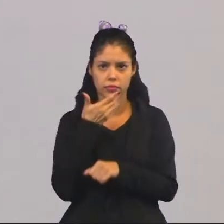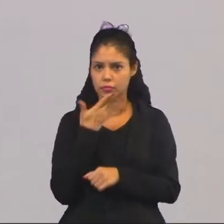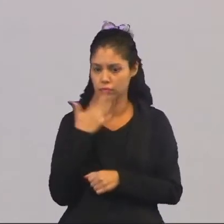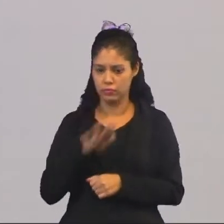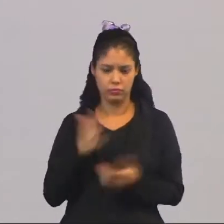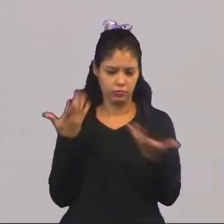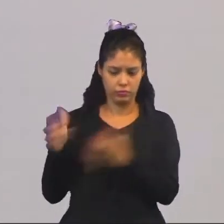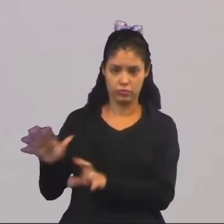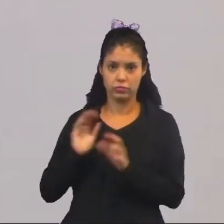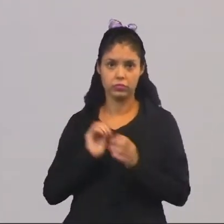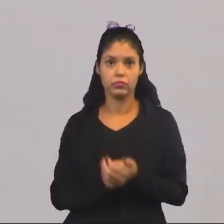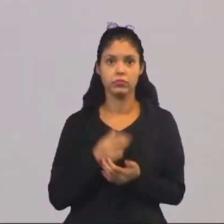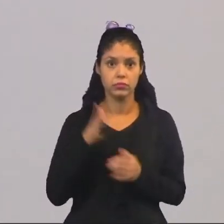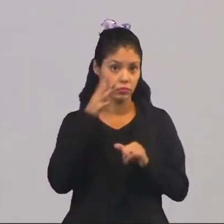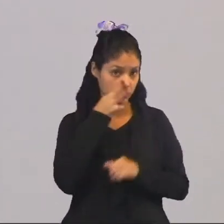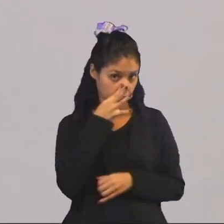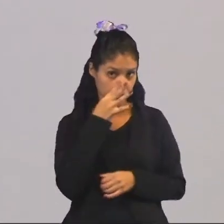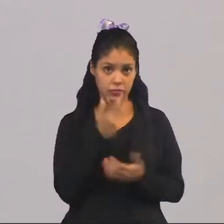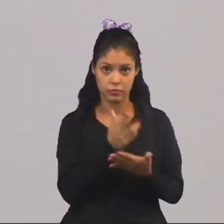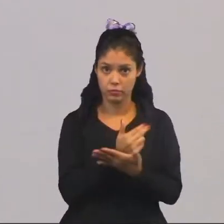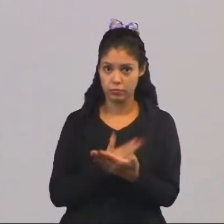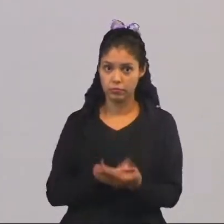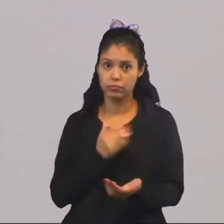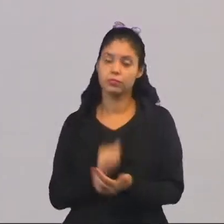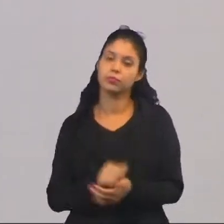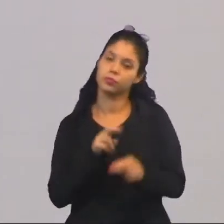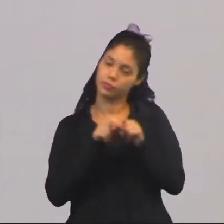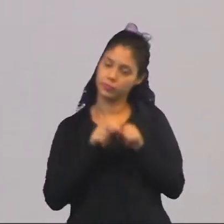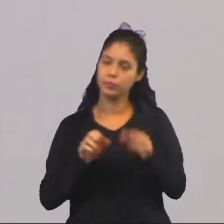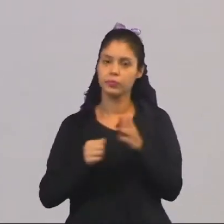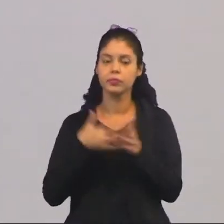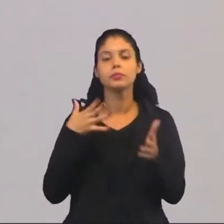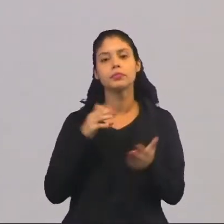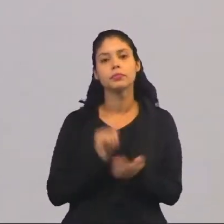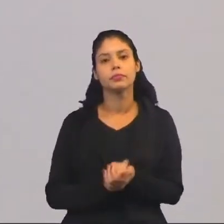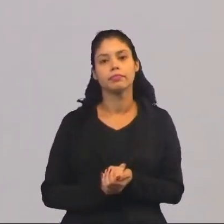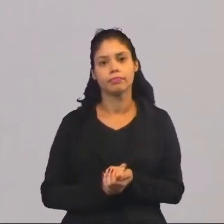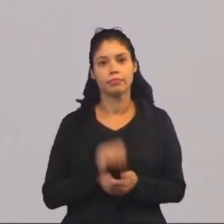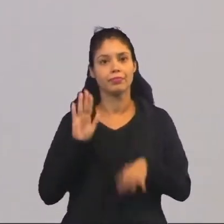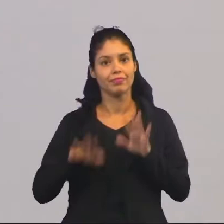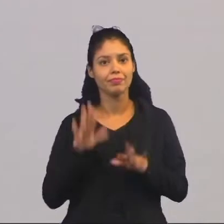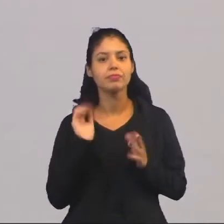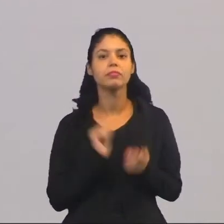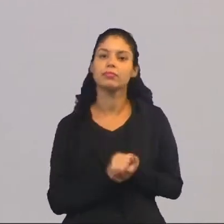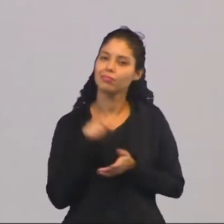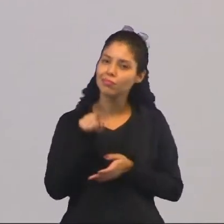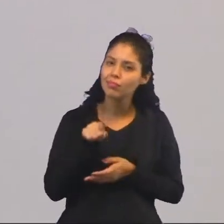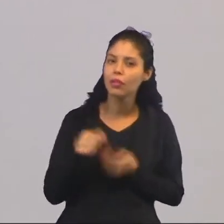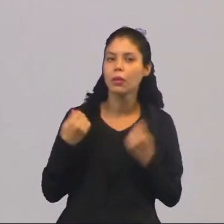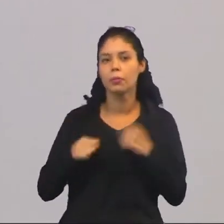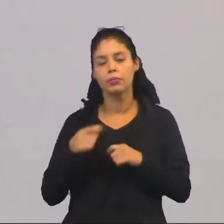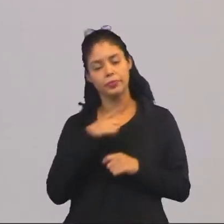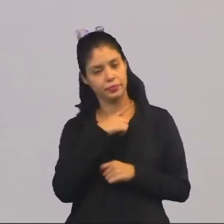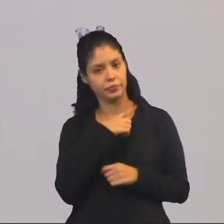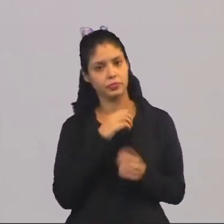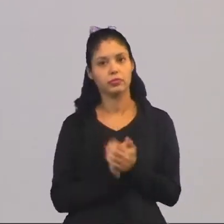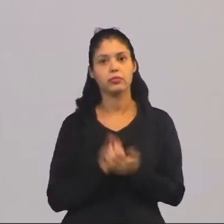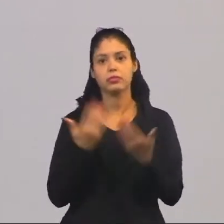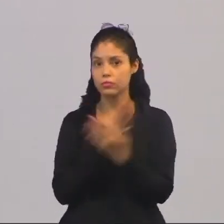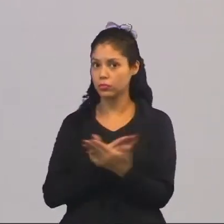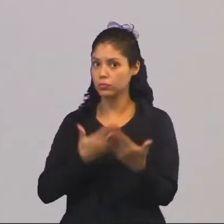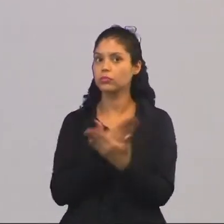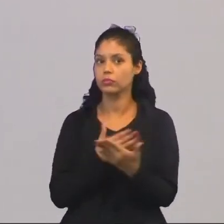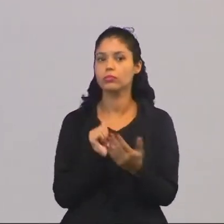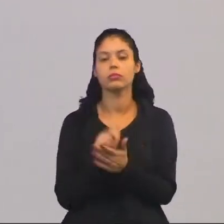quer, que ela quer assistir seus desenhos. Então por isso que muitas das vezes diz-se que é necessária prudência para o uso de